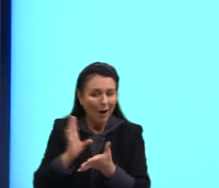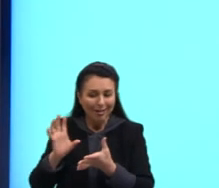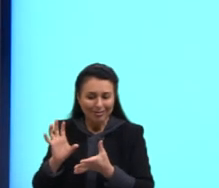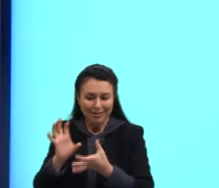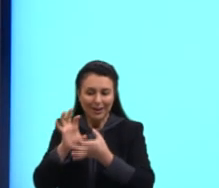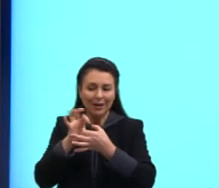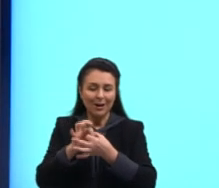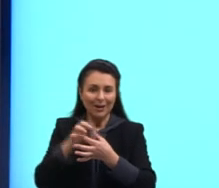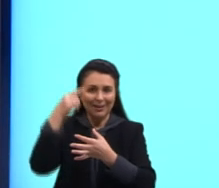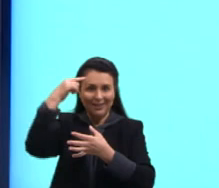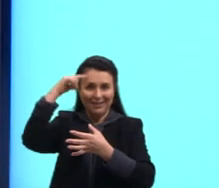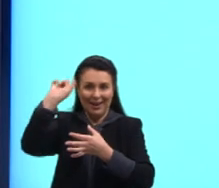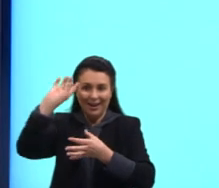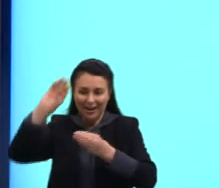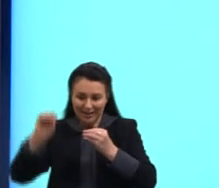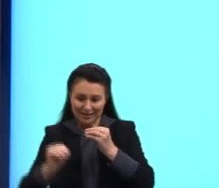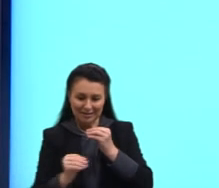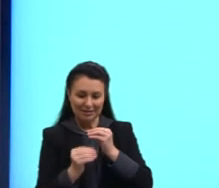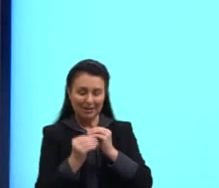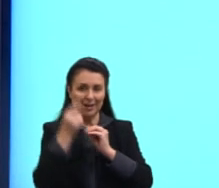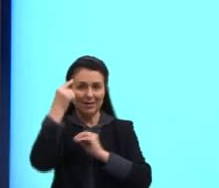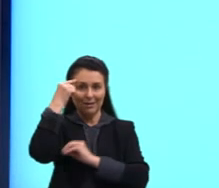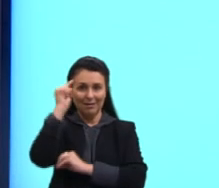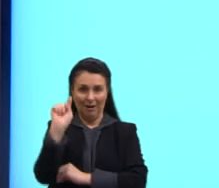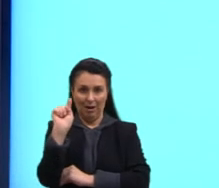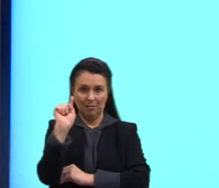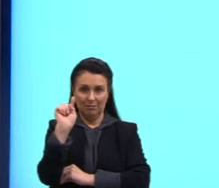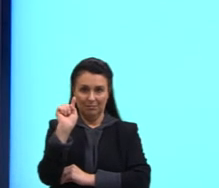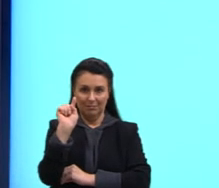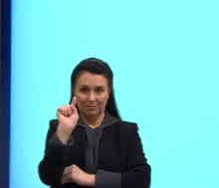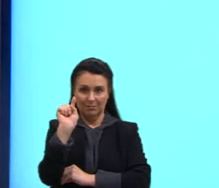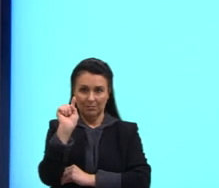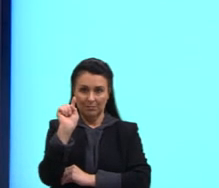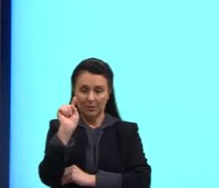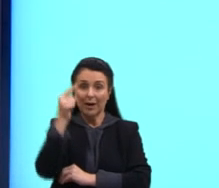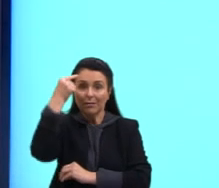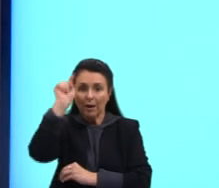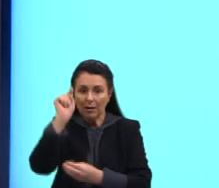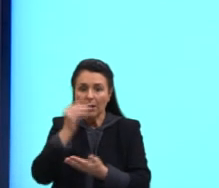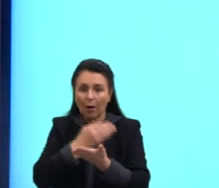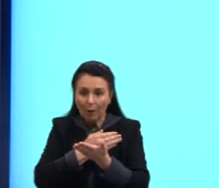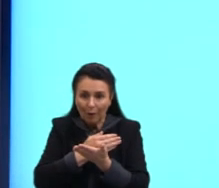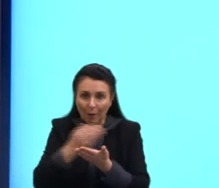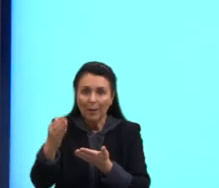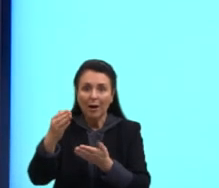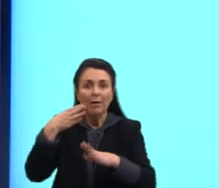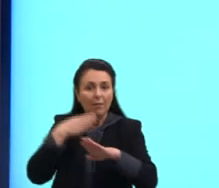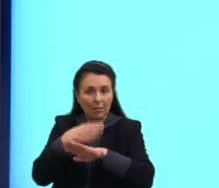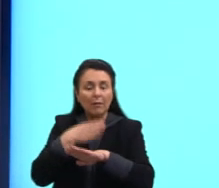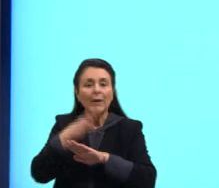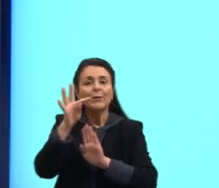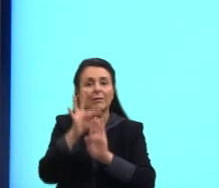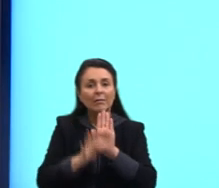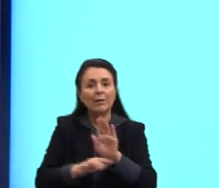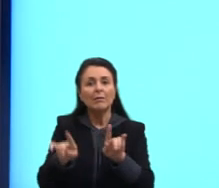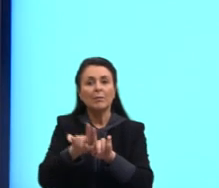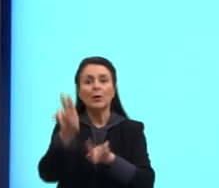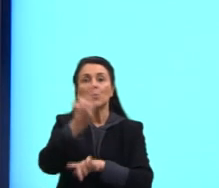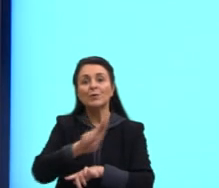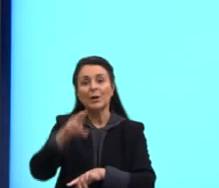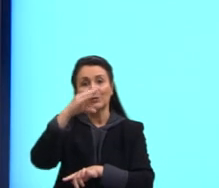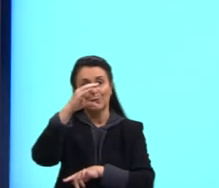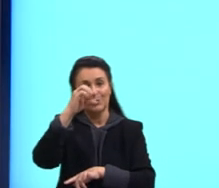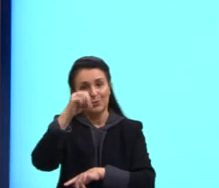acrescenta a ideia e faz com que essa ideia faça parte da totalidade desse texto através desses